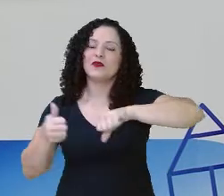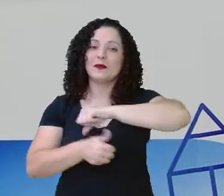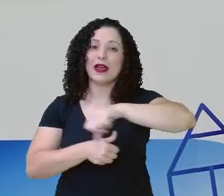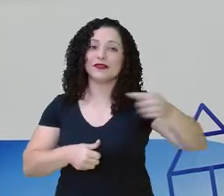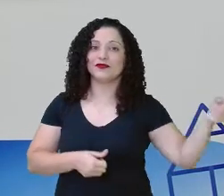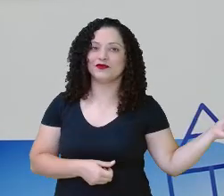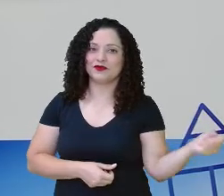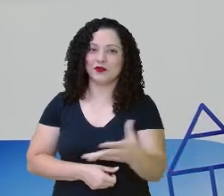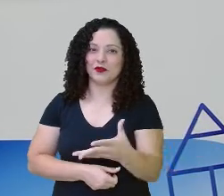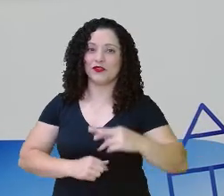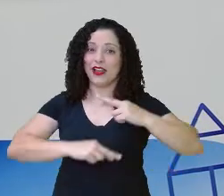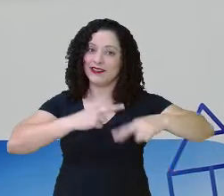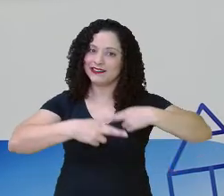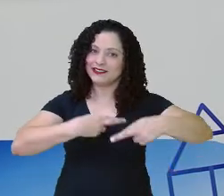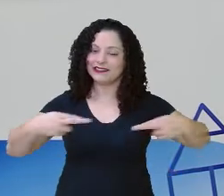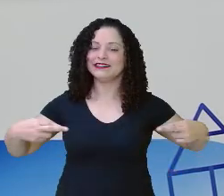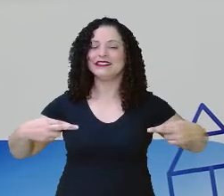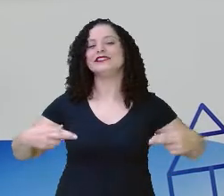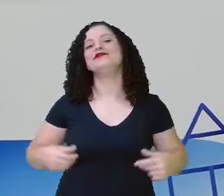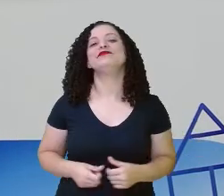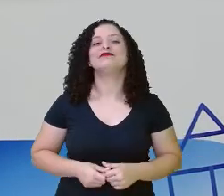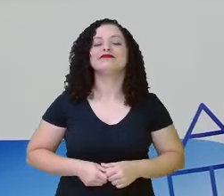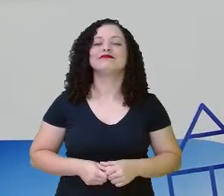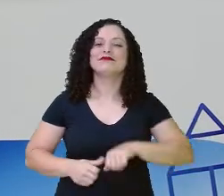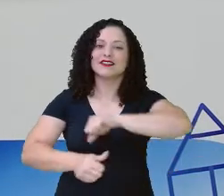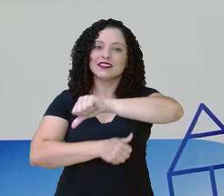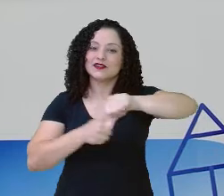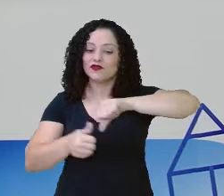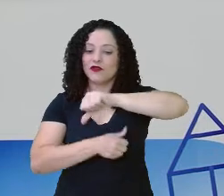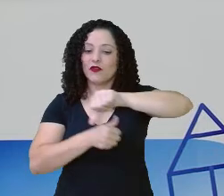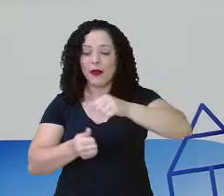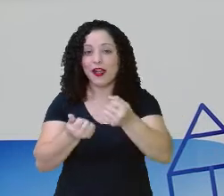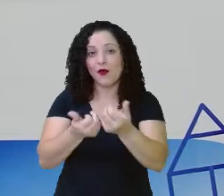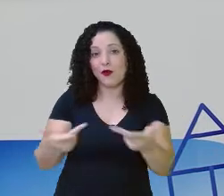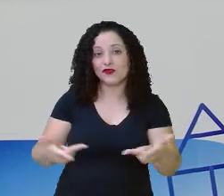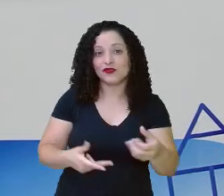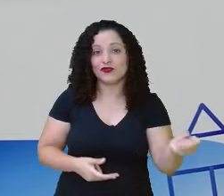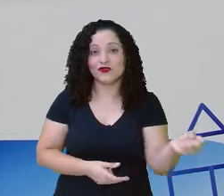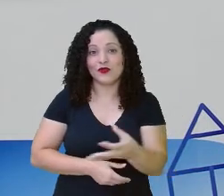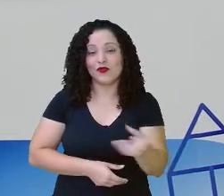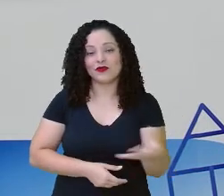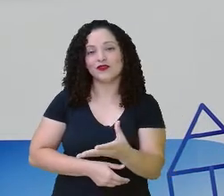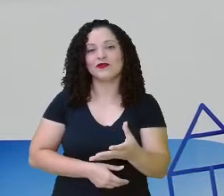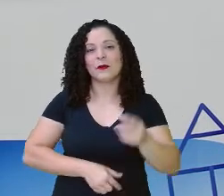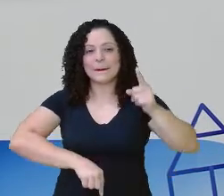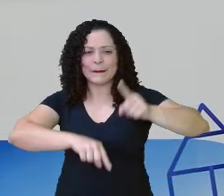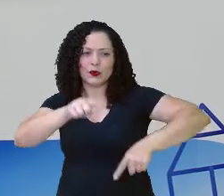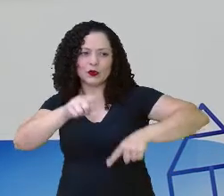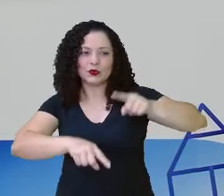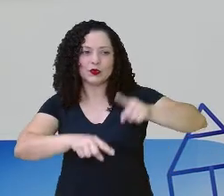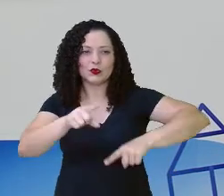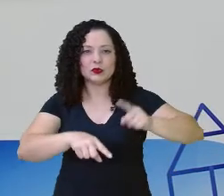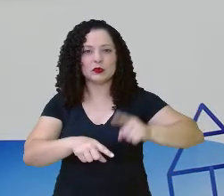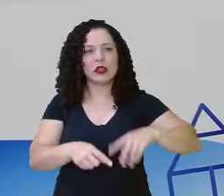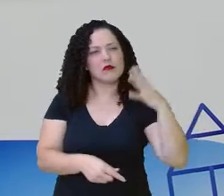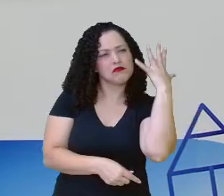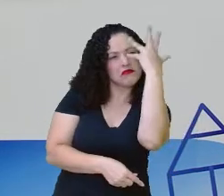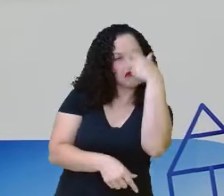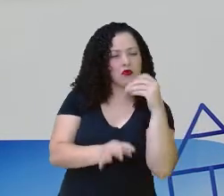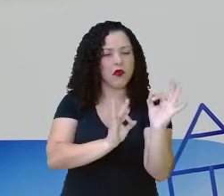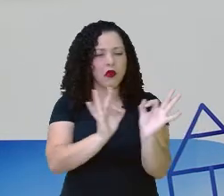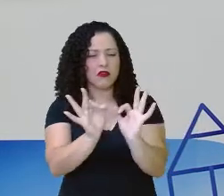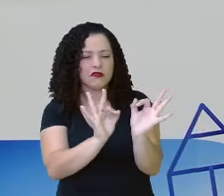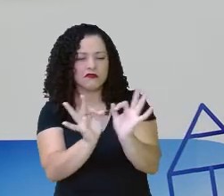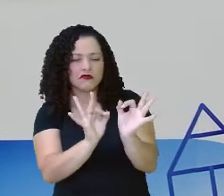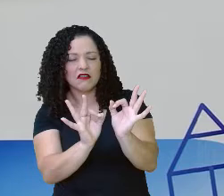ele e reciclar dessa forma, transformar esses palitos em um objeto, que pode ser um objeto de decoração, que